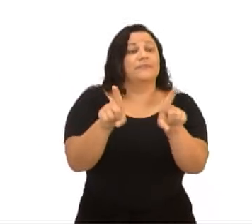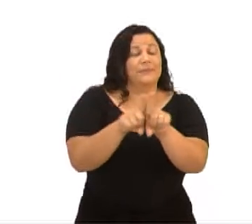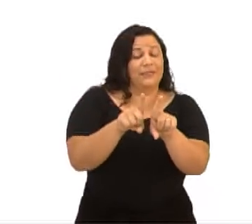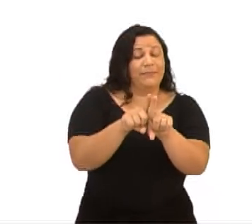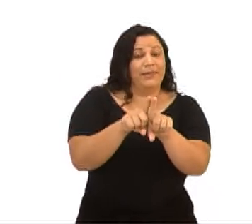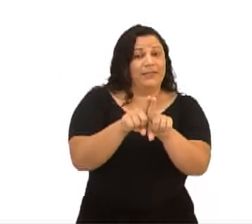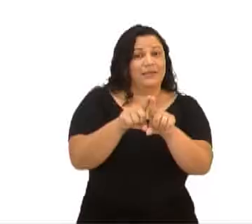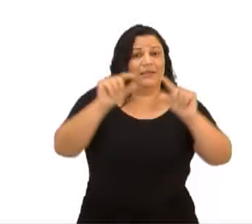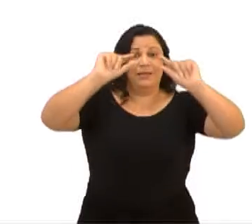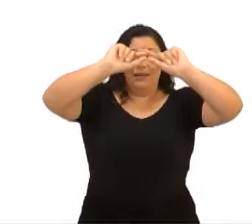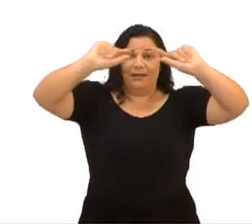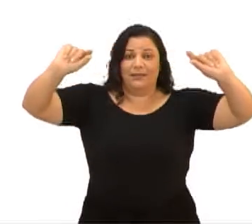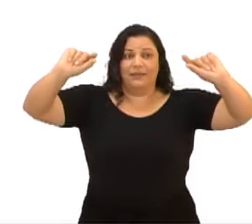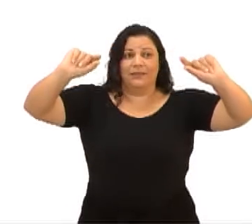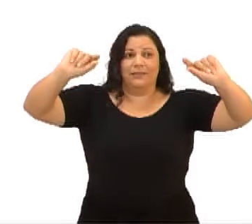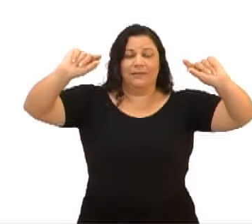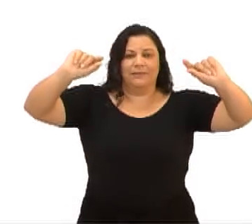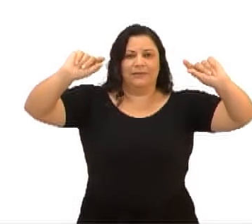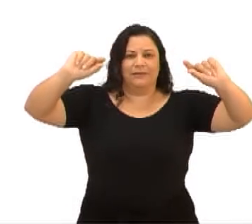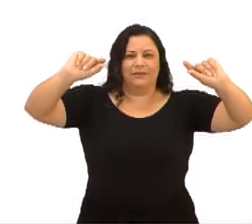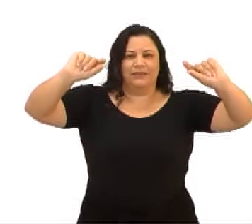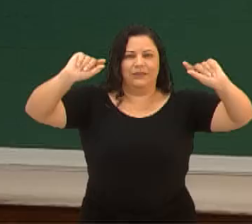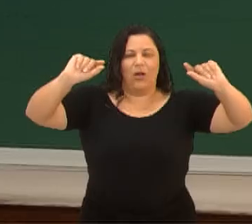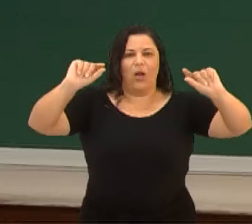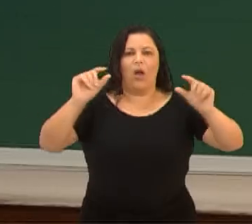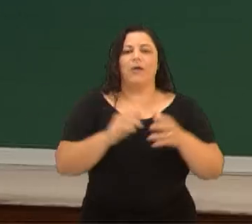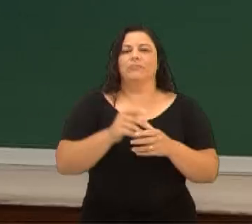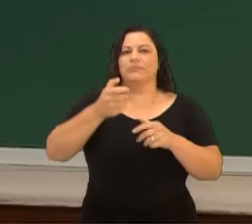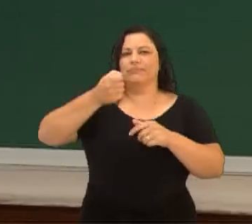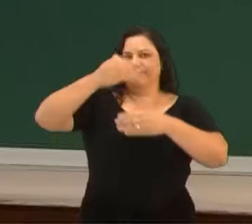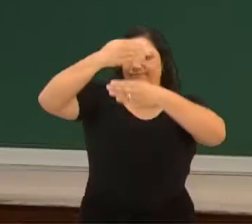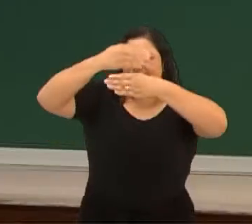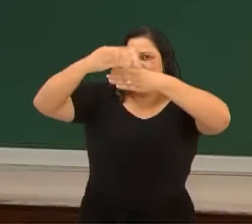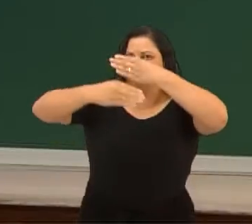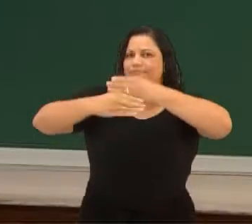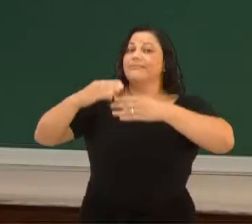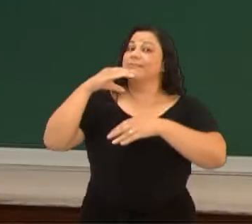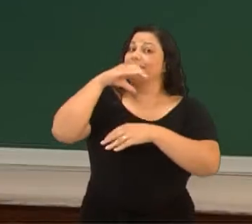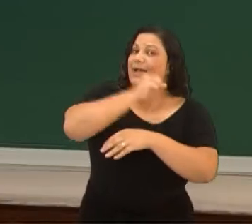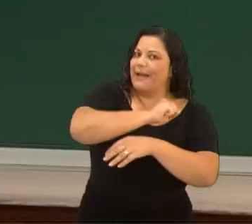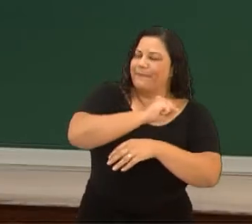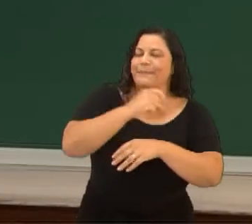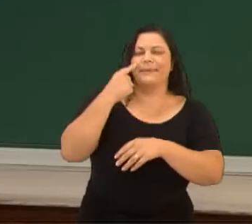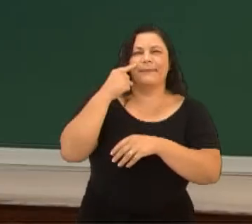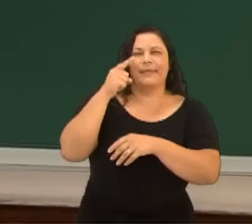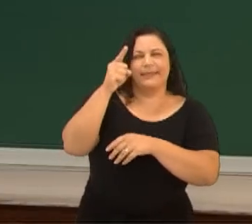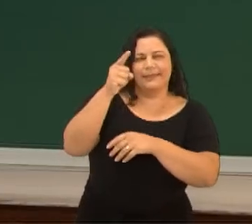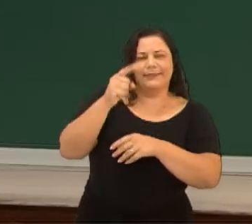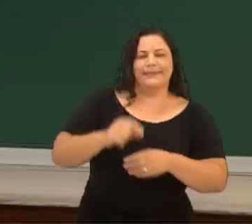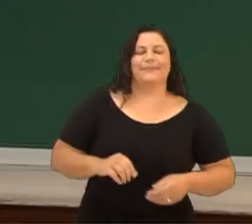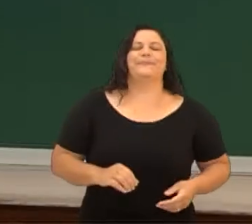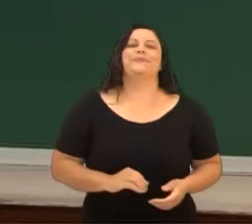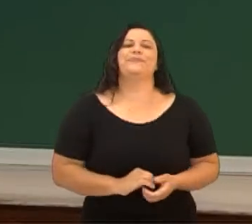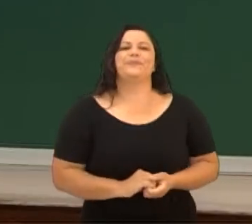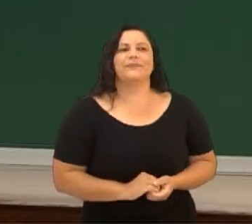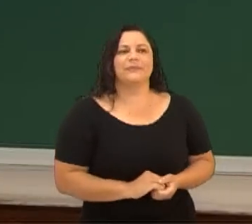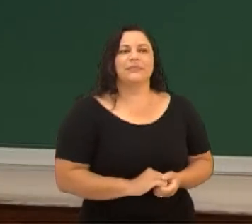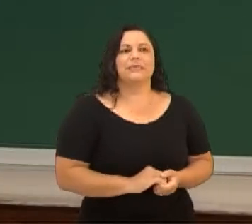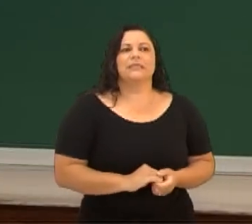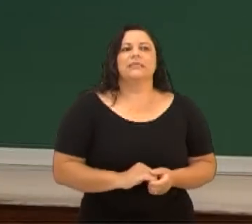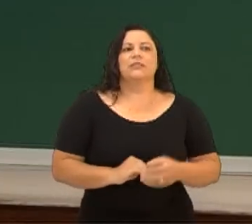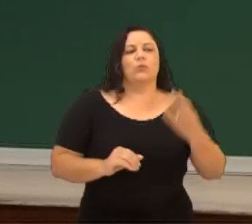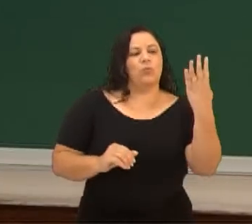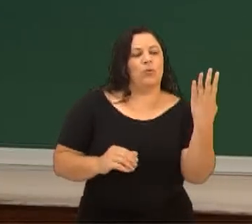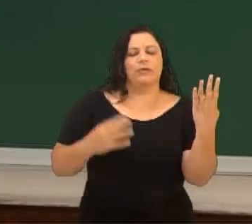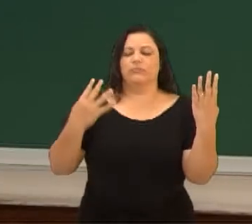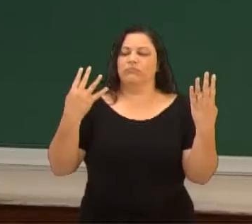aqui em cima. Certinho? A prof passou o slide rapidinho, mas é esse, olhem. 4 metros mais 4